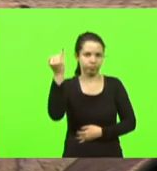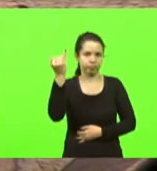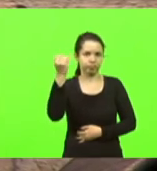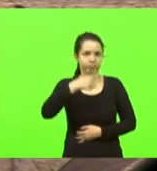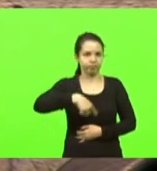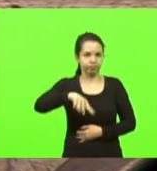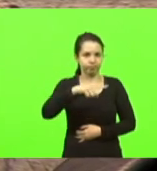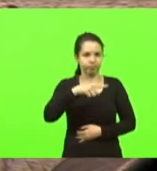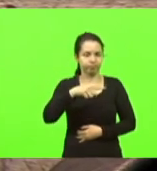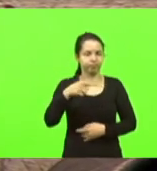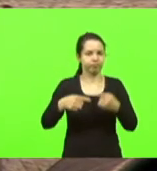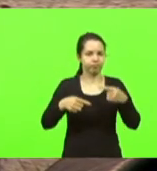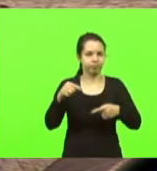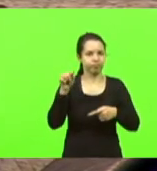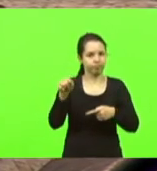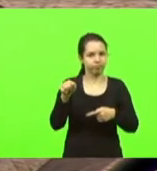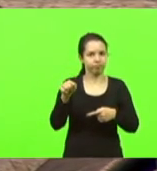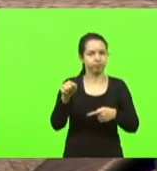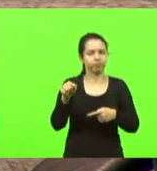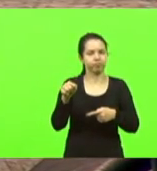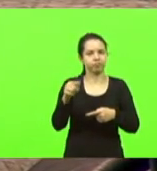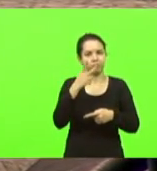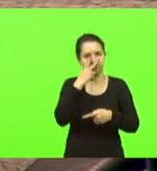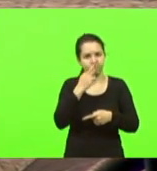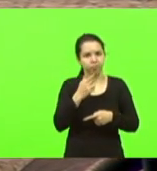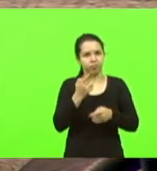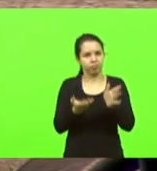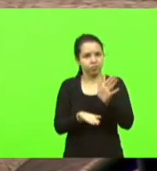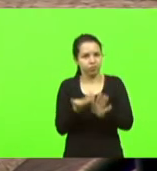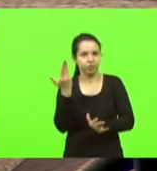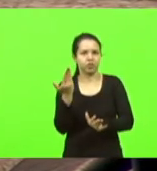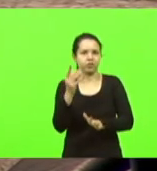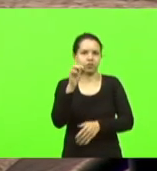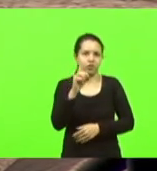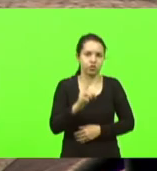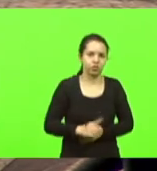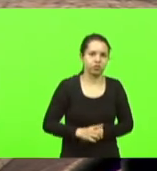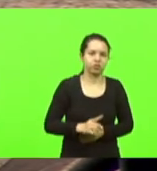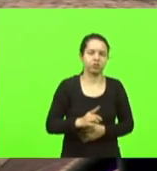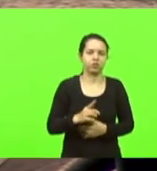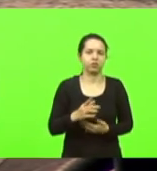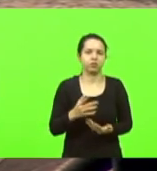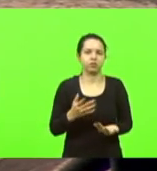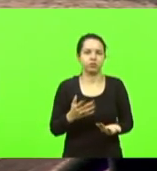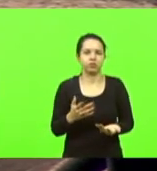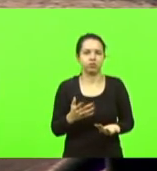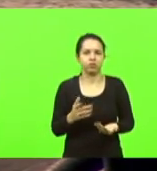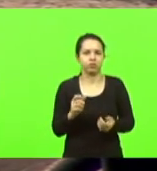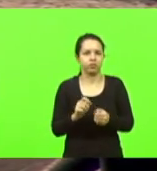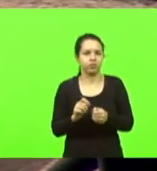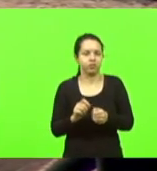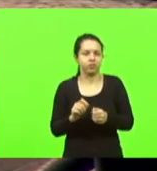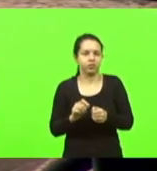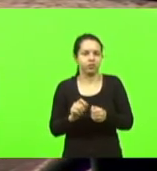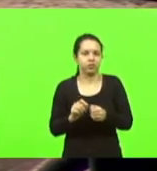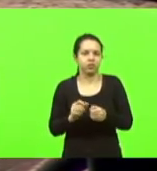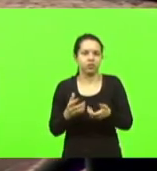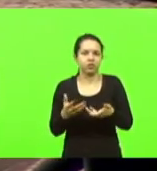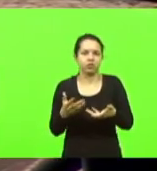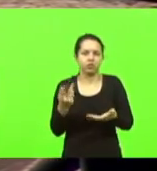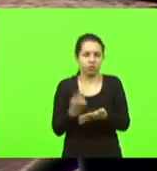que nós estamos aqui tirando direitos e fazendo algo